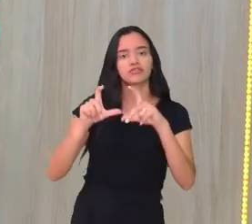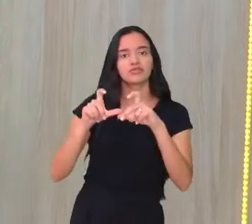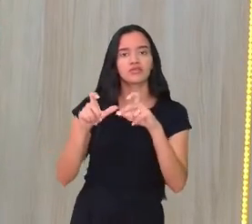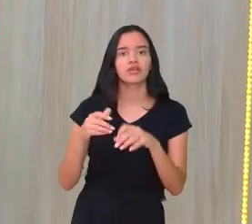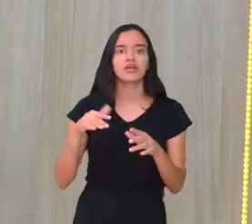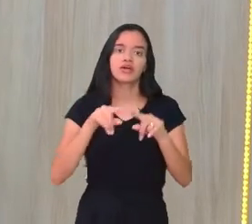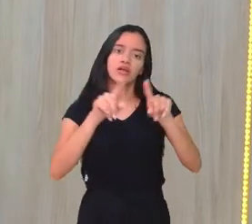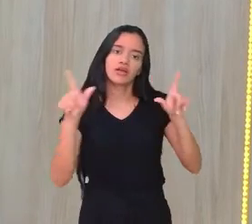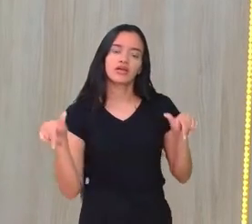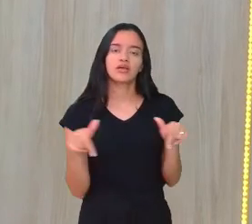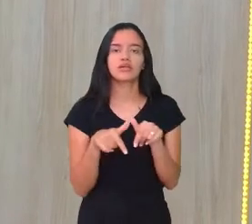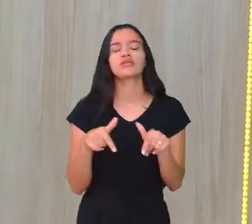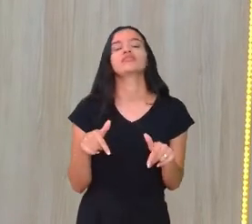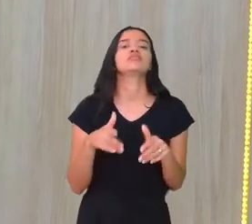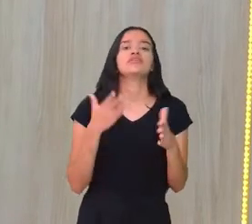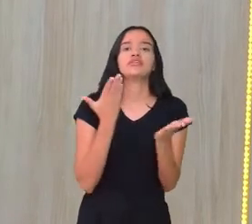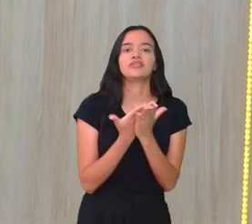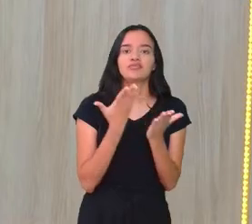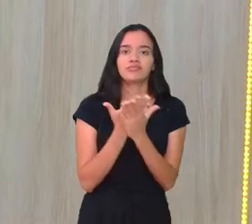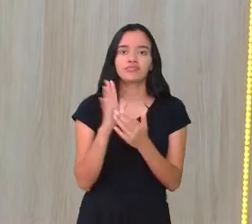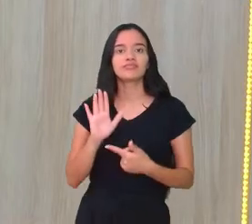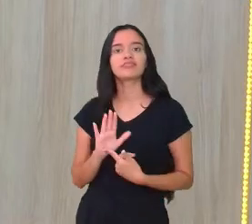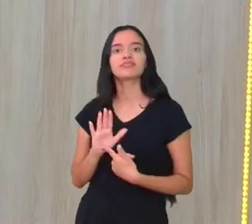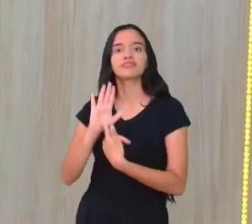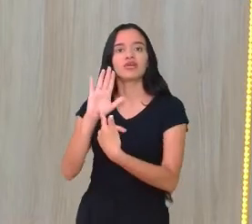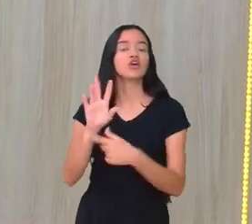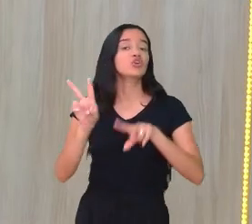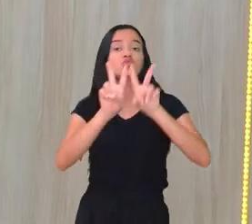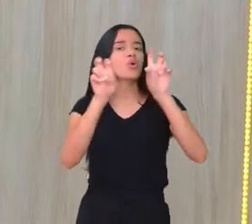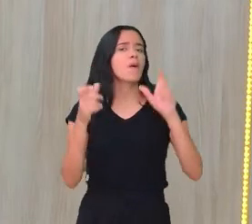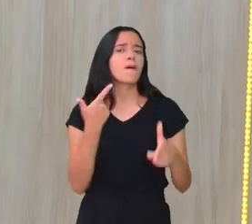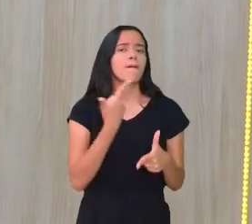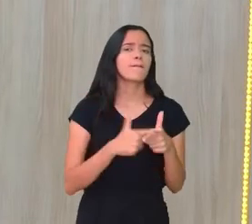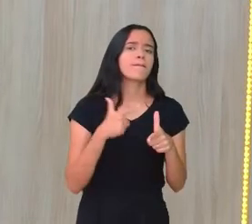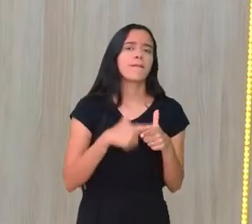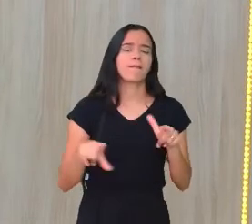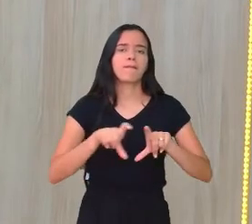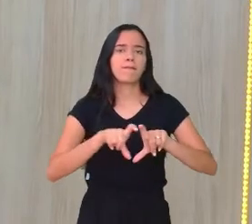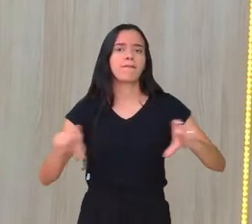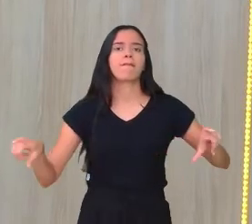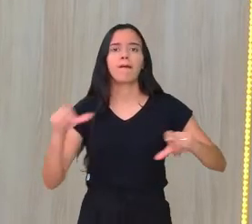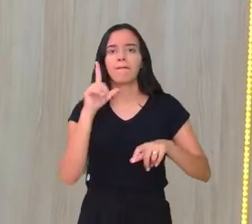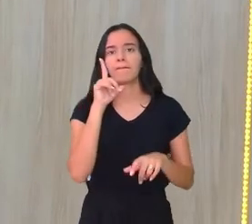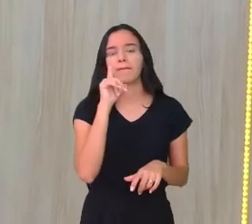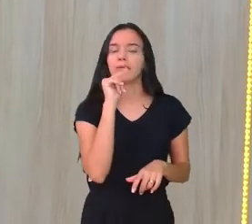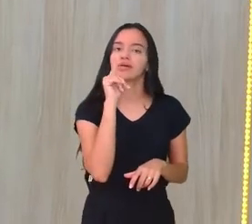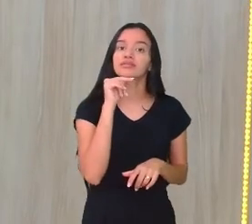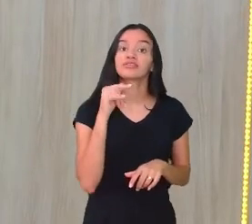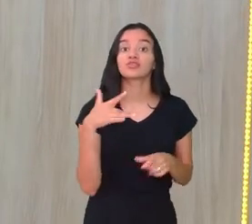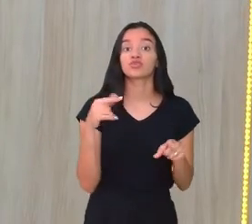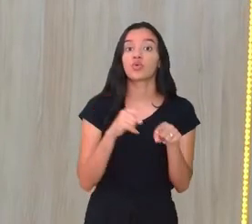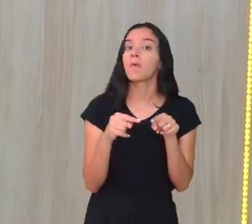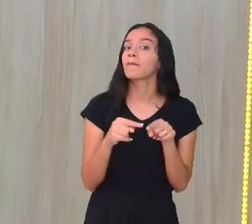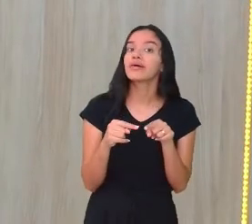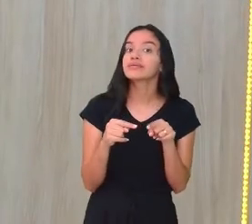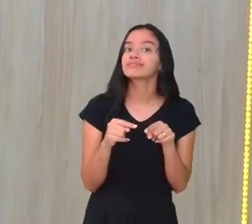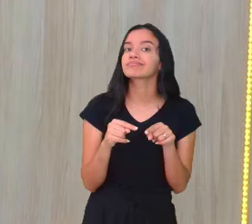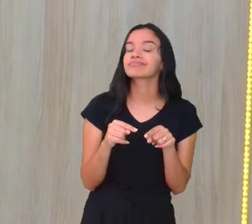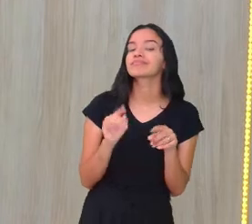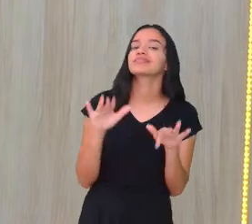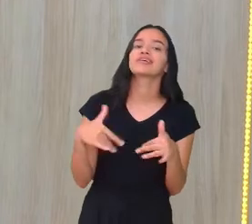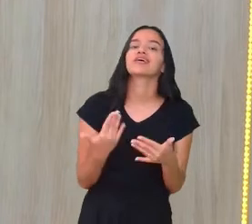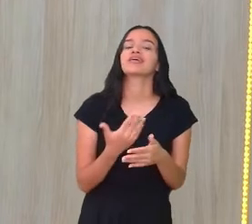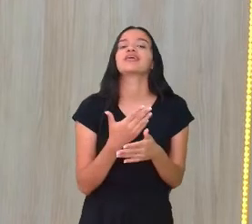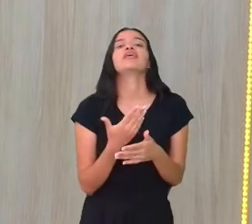para a sala de aula. Vamos fazer um trabalho, uma exposição sobre os problemas de saneamento básico no bairro, que tal? No bairro da